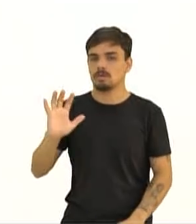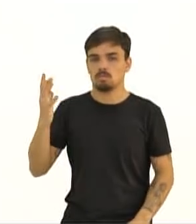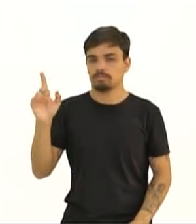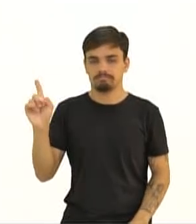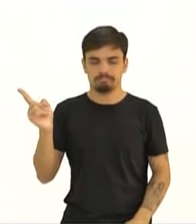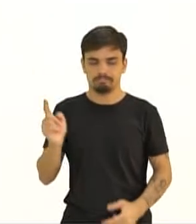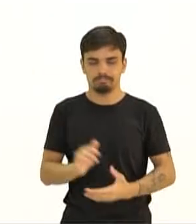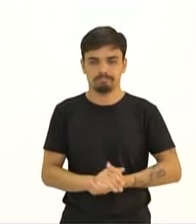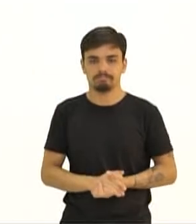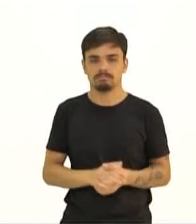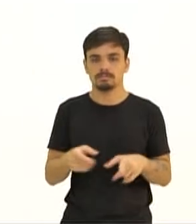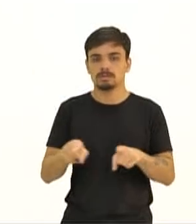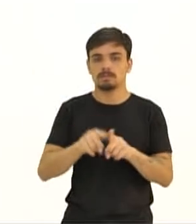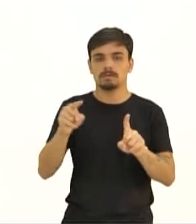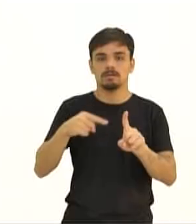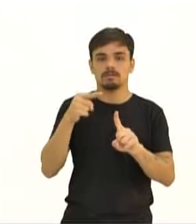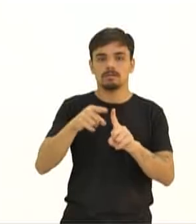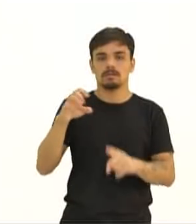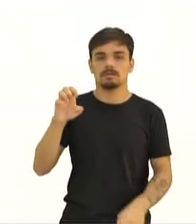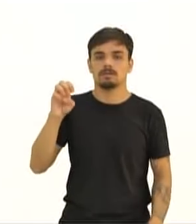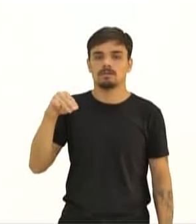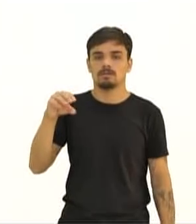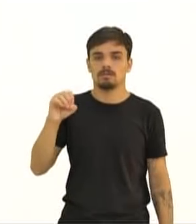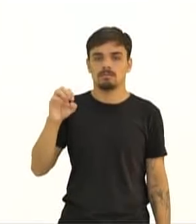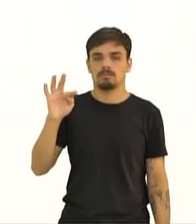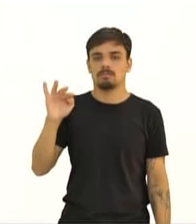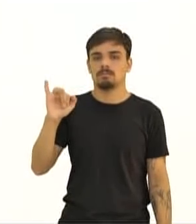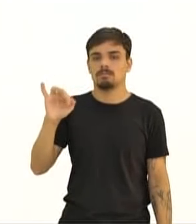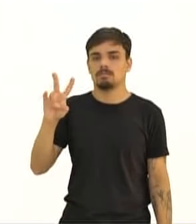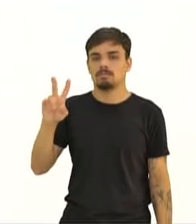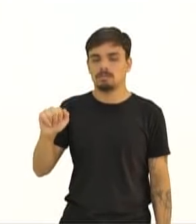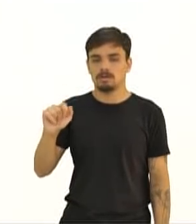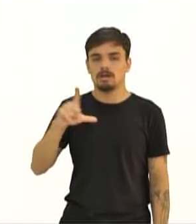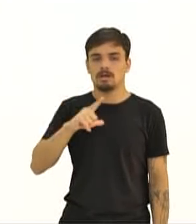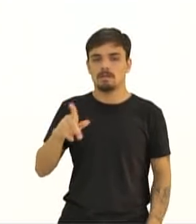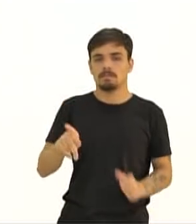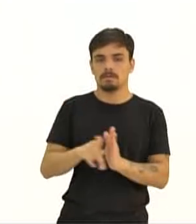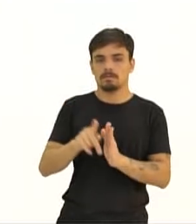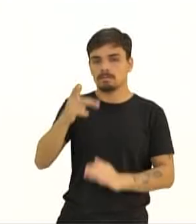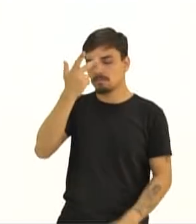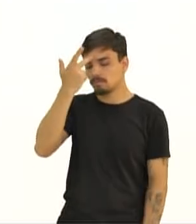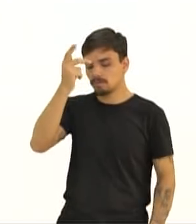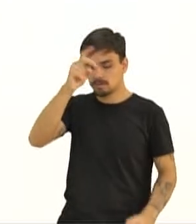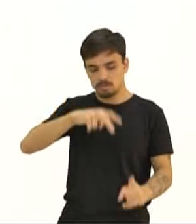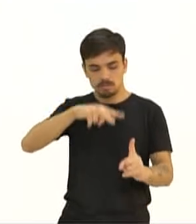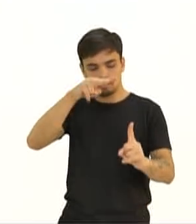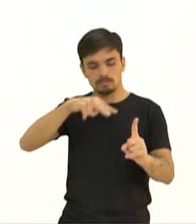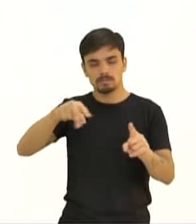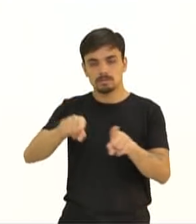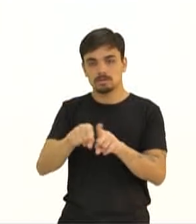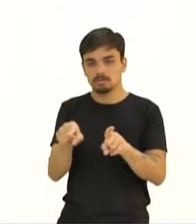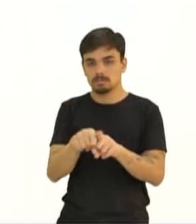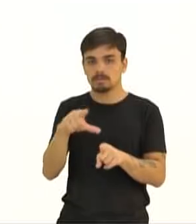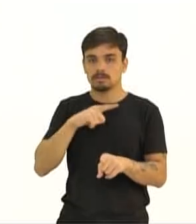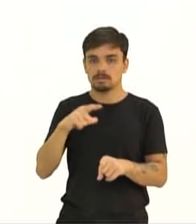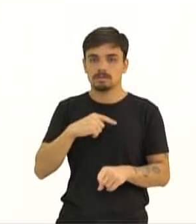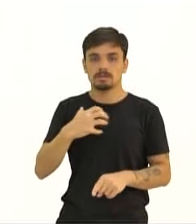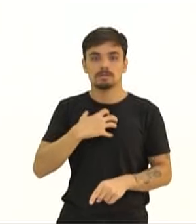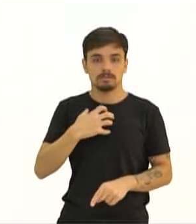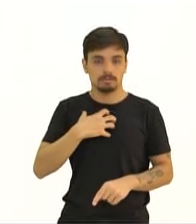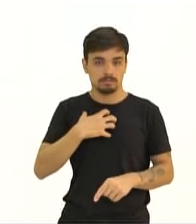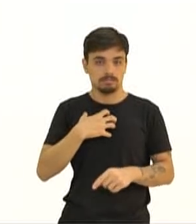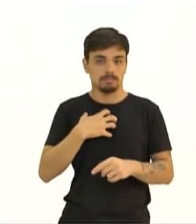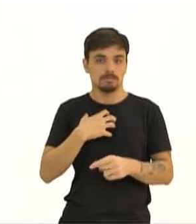nessa. Função emotiva é centrada no locutor, que expressa por meio da linguagem verbal ou